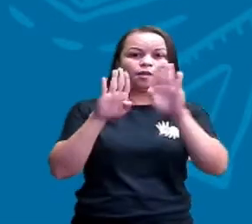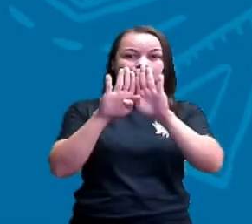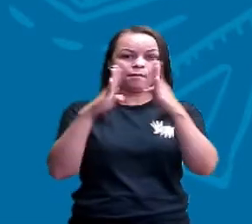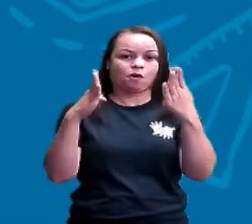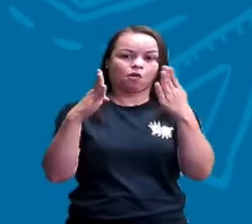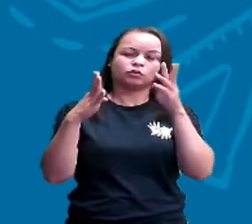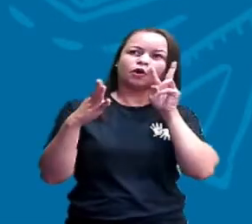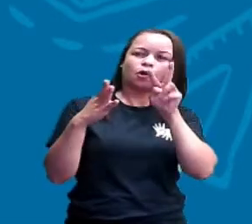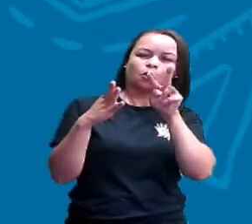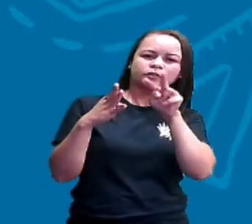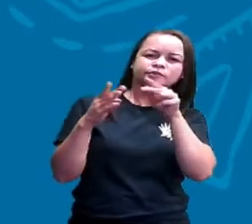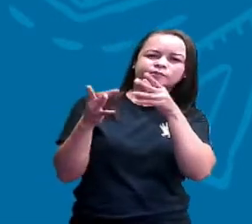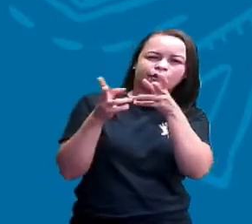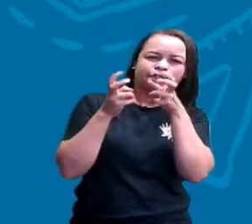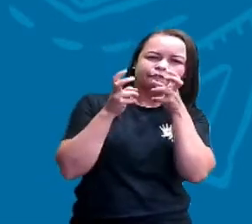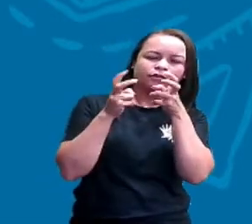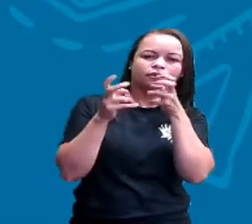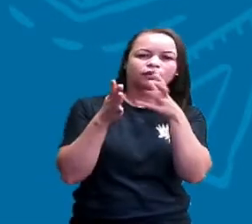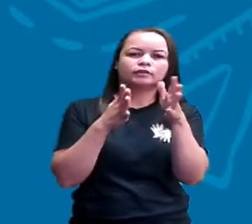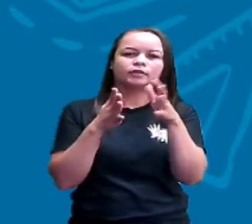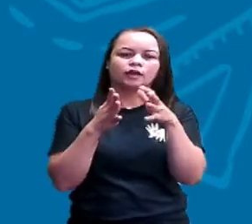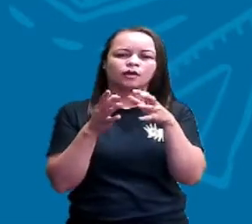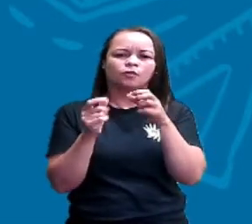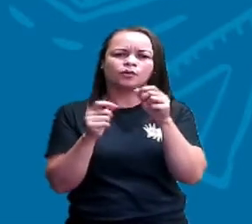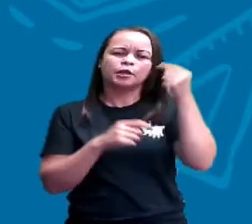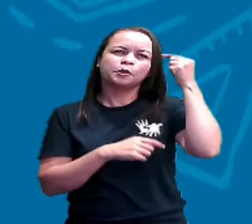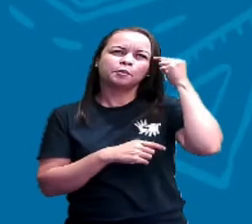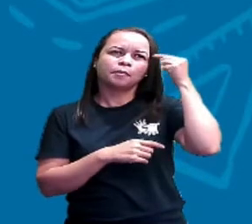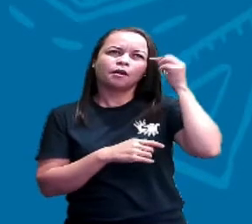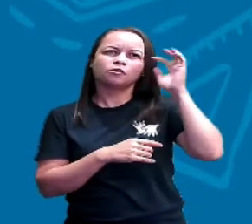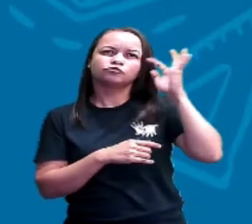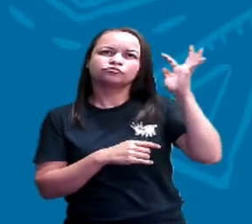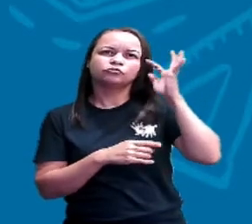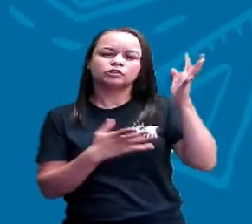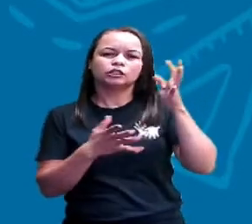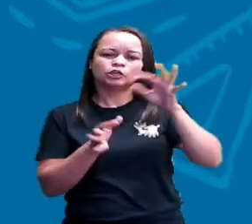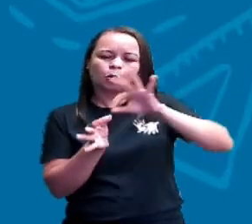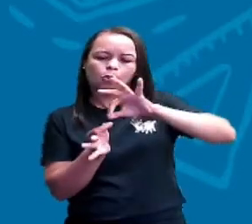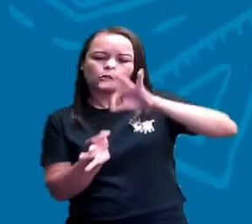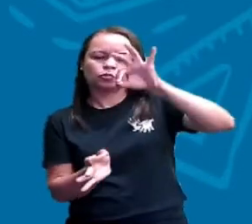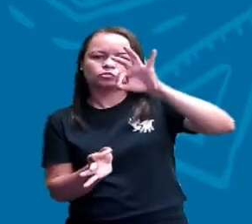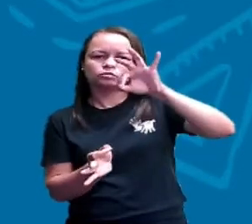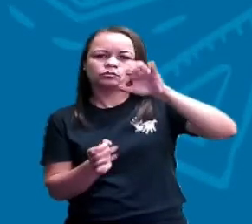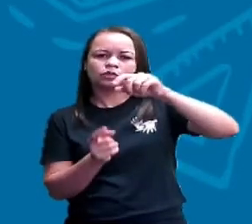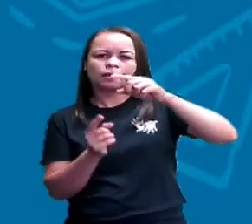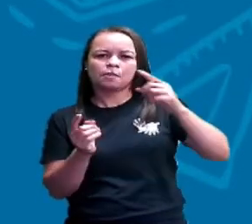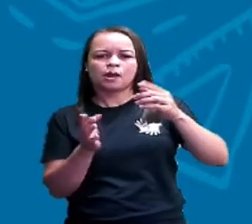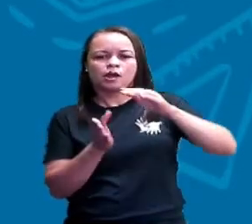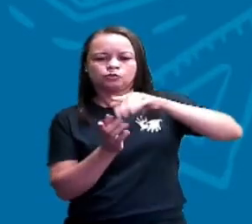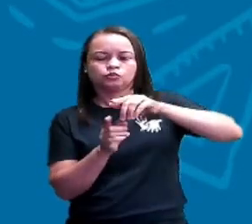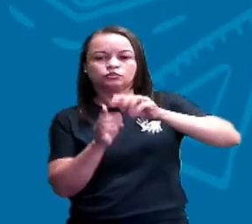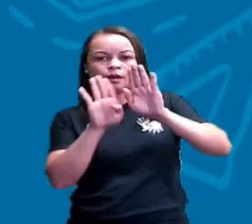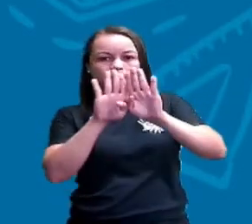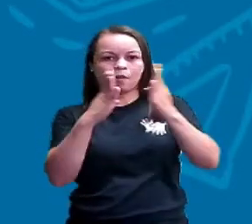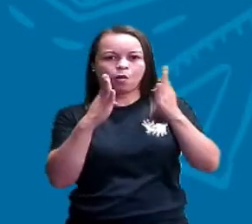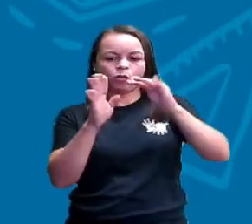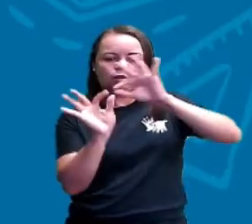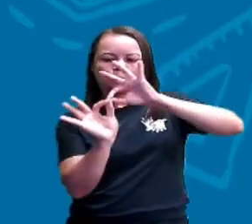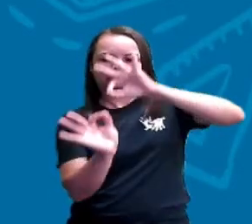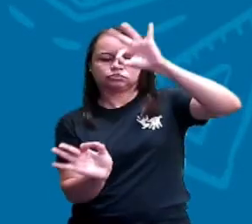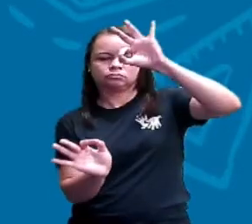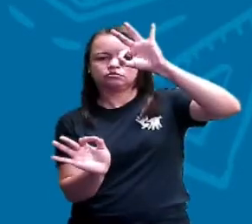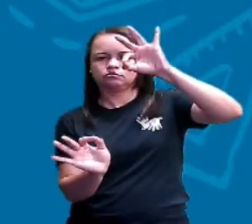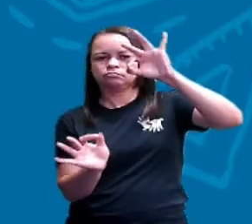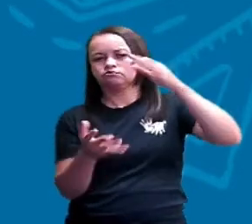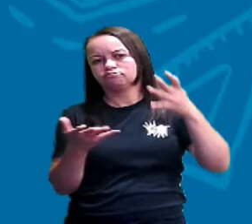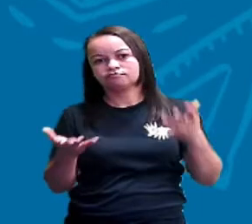tiver perto da porta da casa, imagina o tamanho da porta da casa.